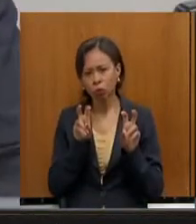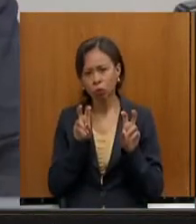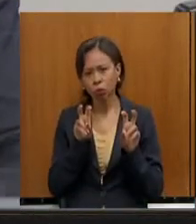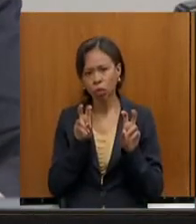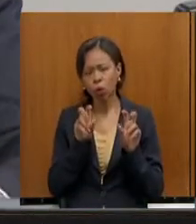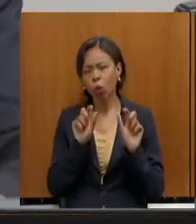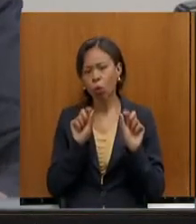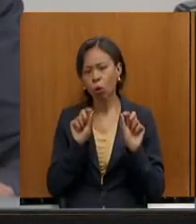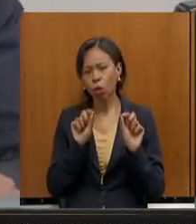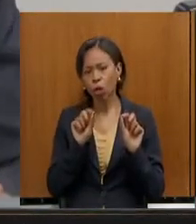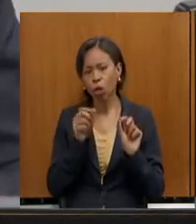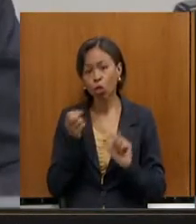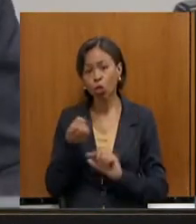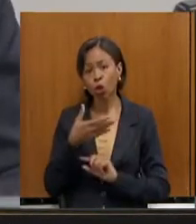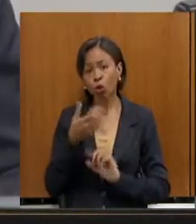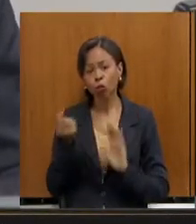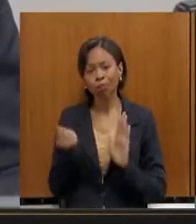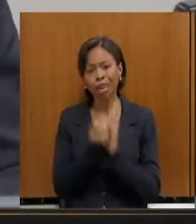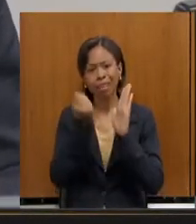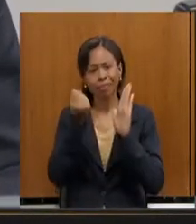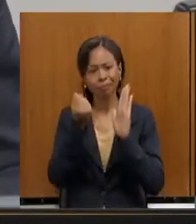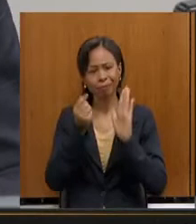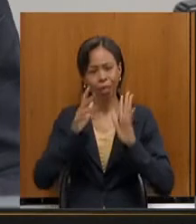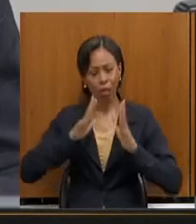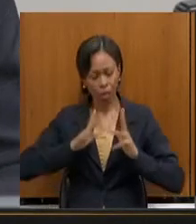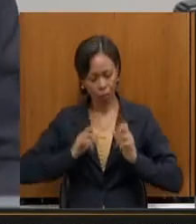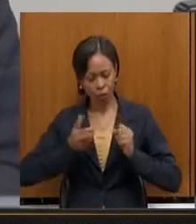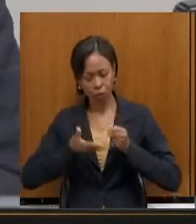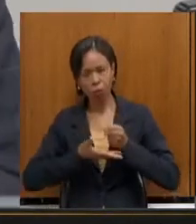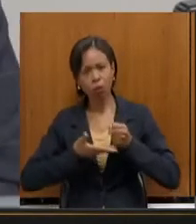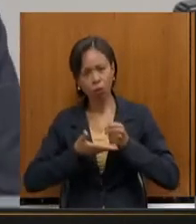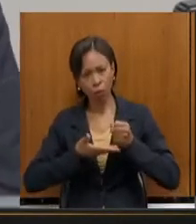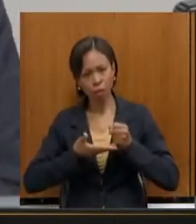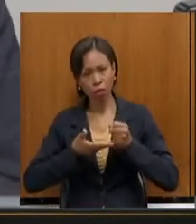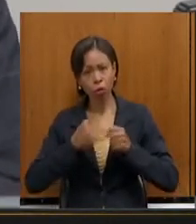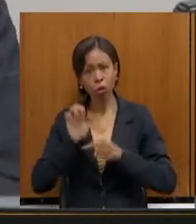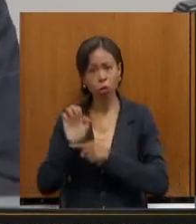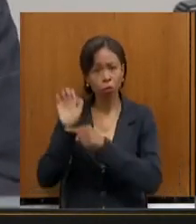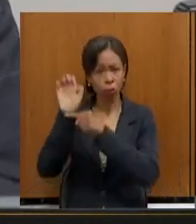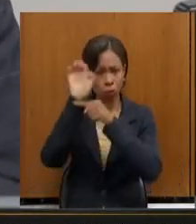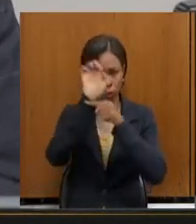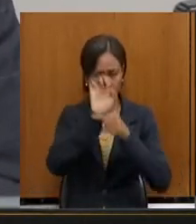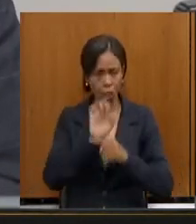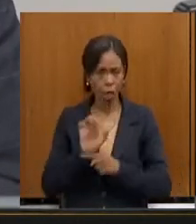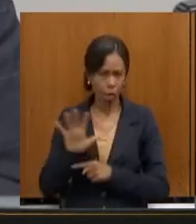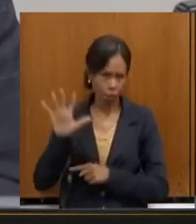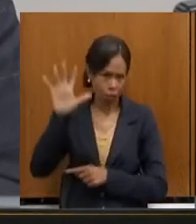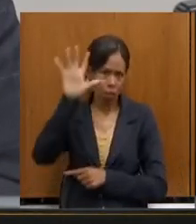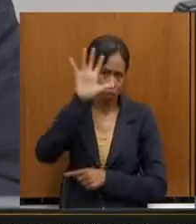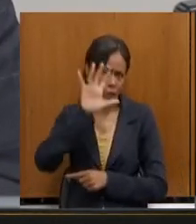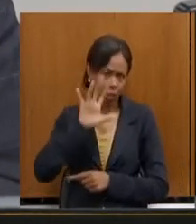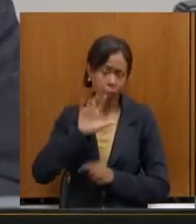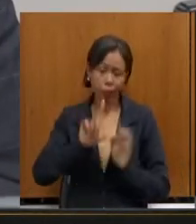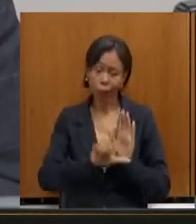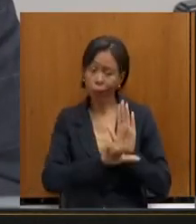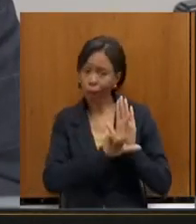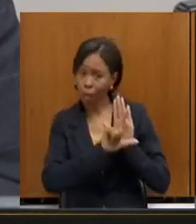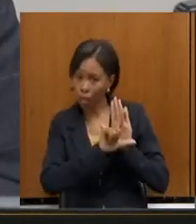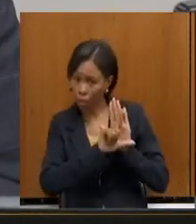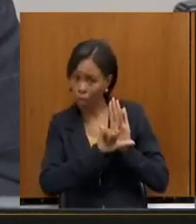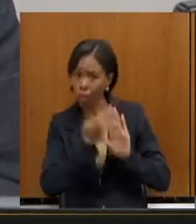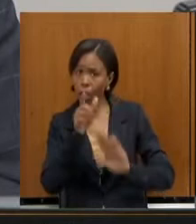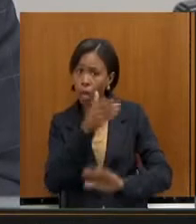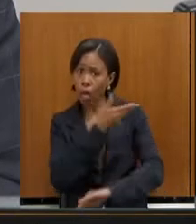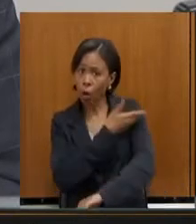ao novo Marco do saneamento básico né que impõe aos Estados a definição mediante lei ordinária das